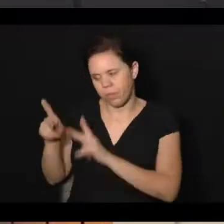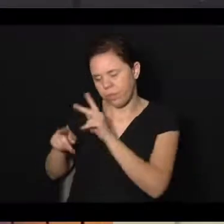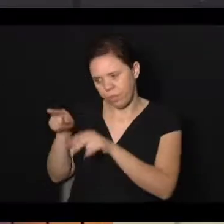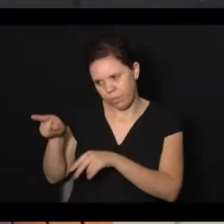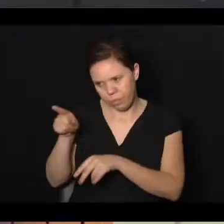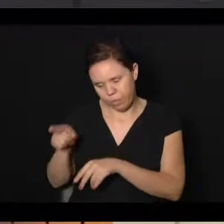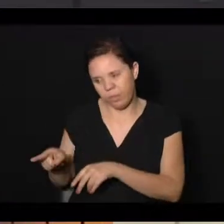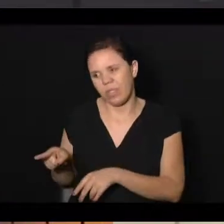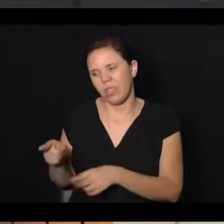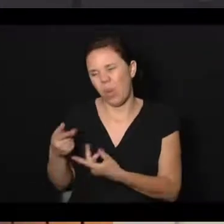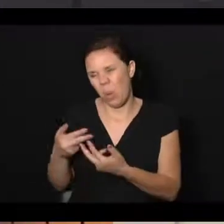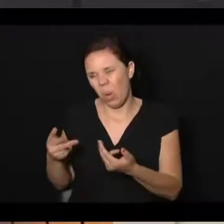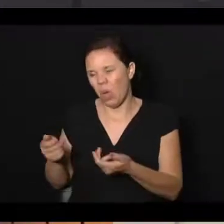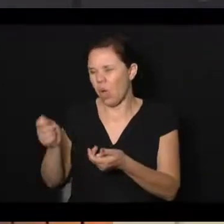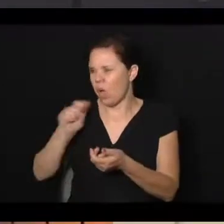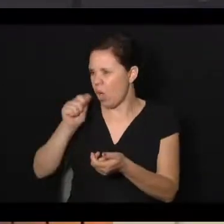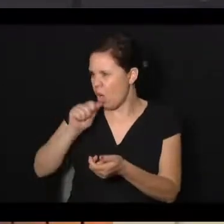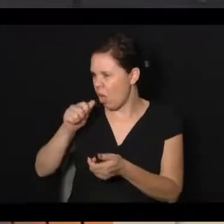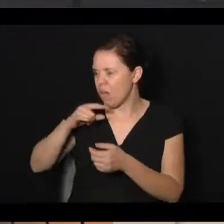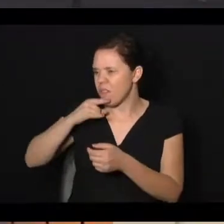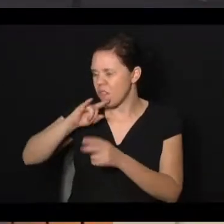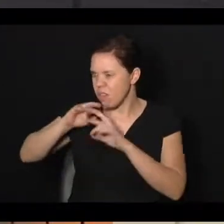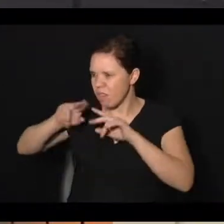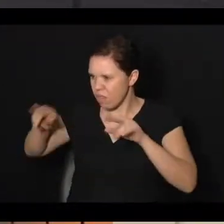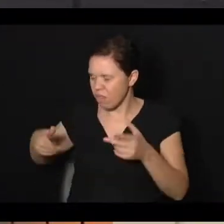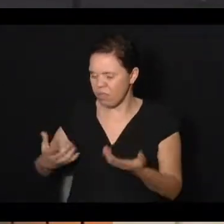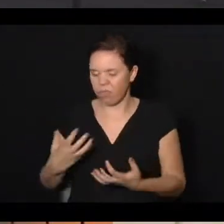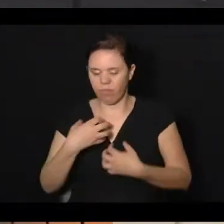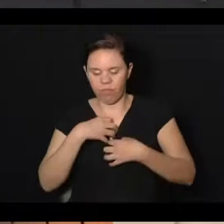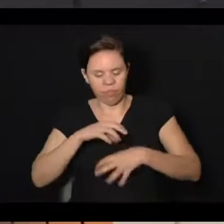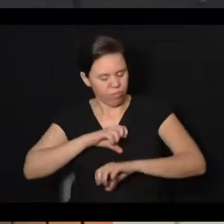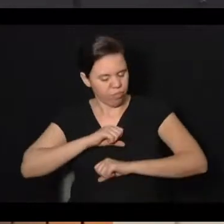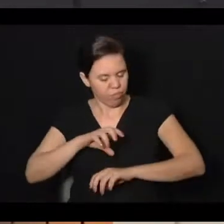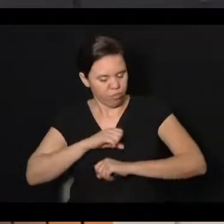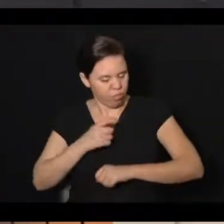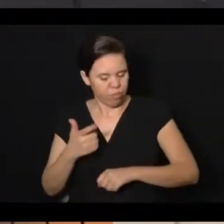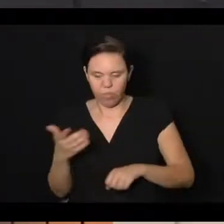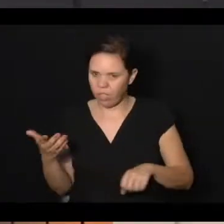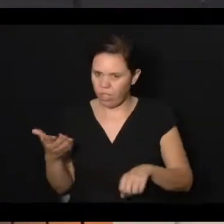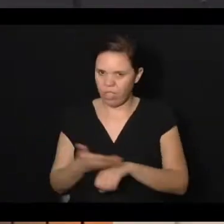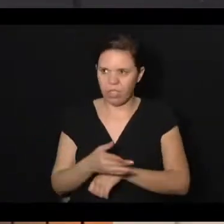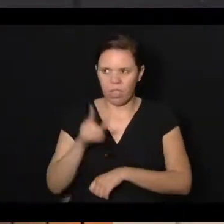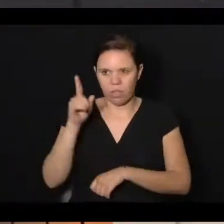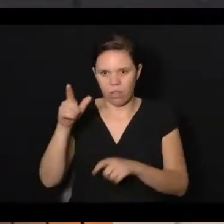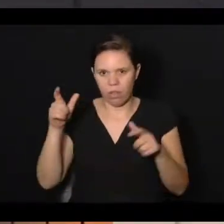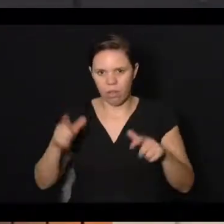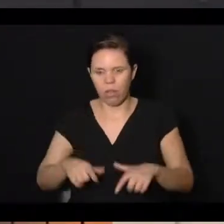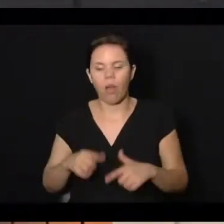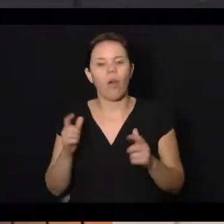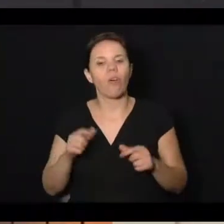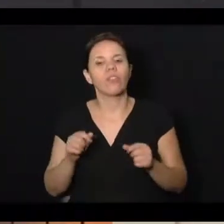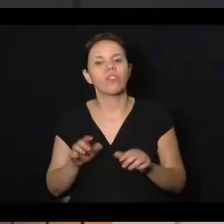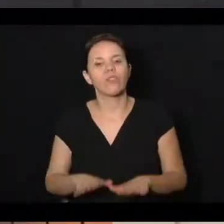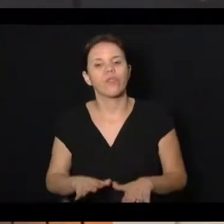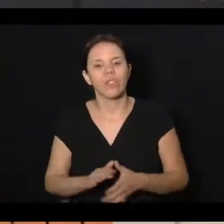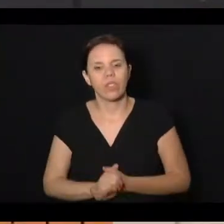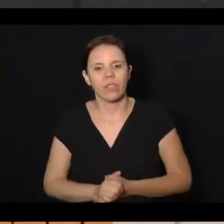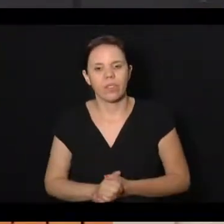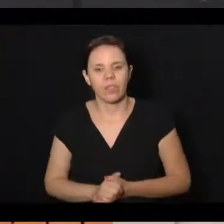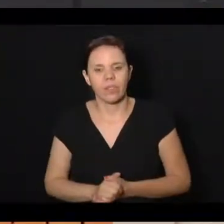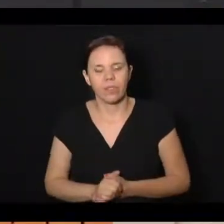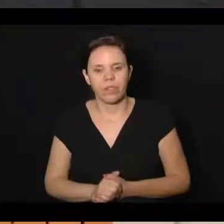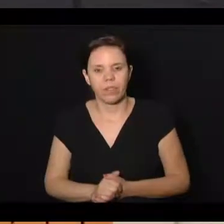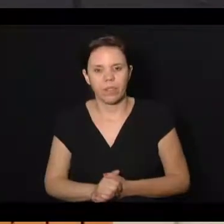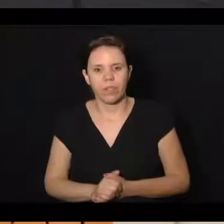substância sob efeito do álcool ela não tem acesso albergue o o benfica onde o albergue fica